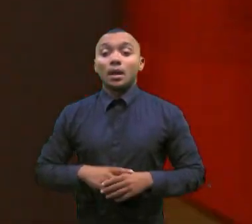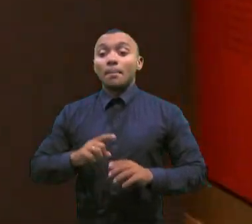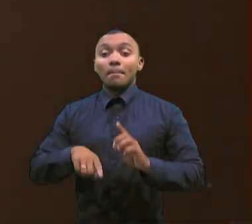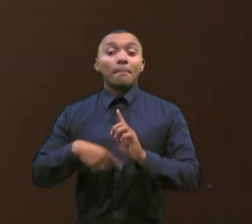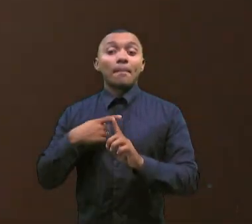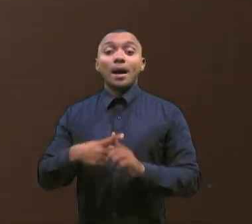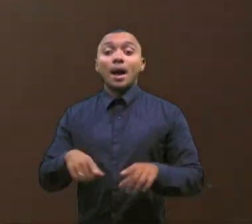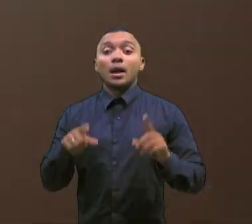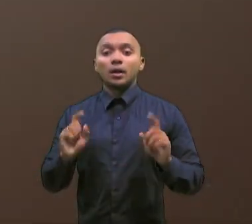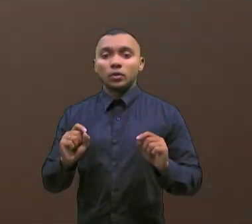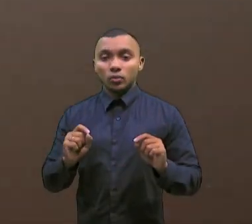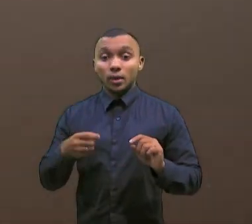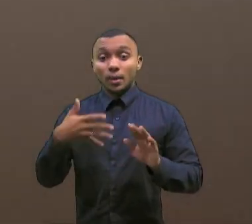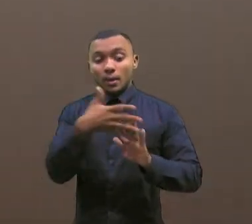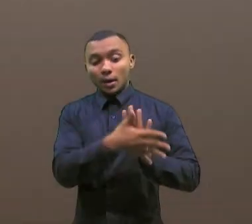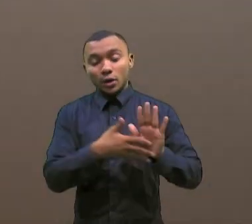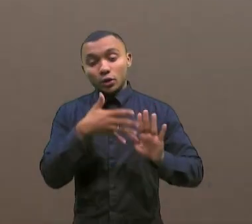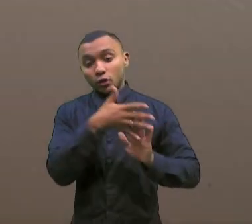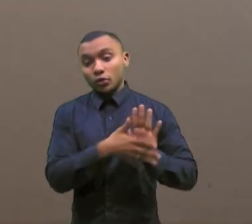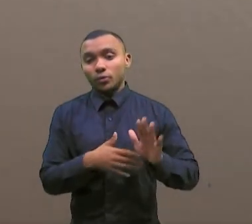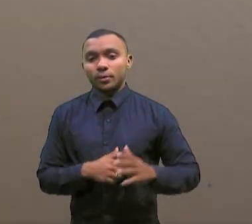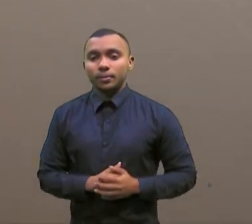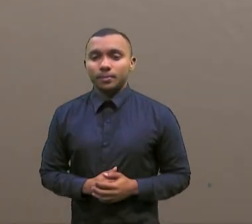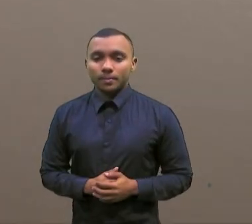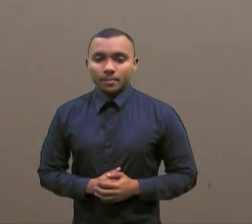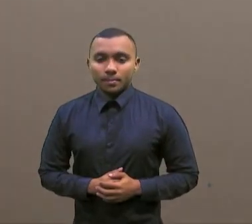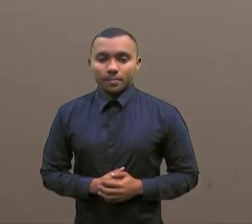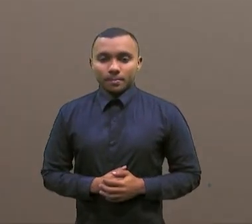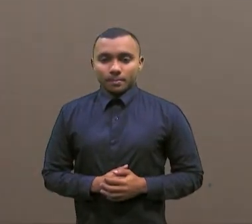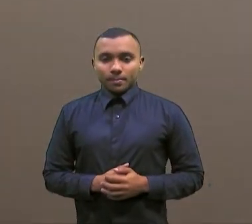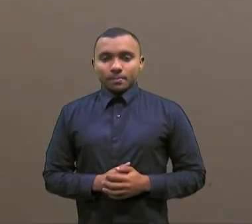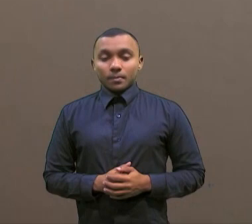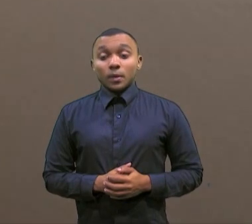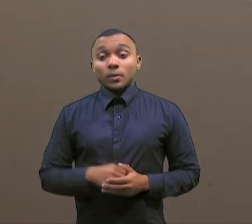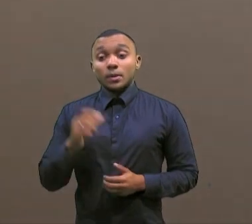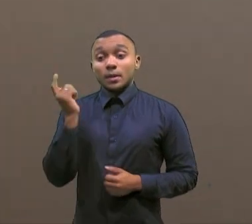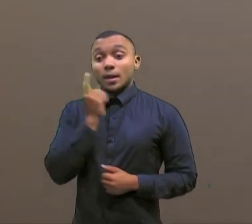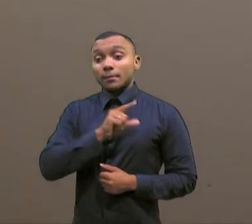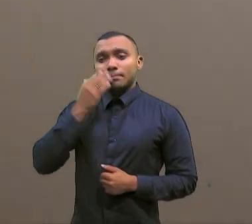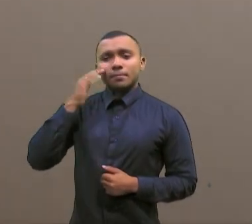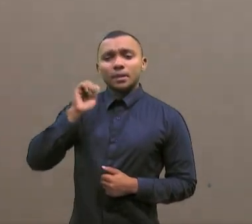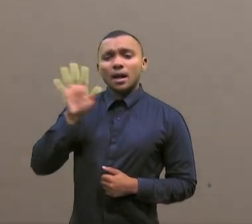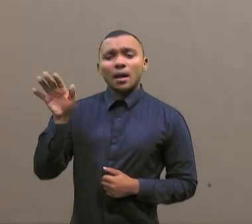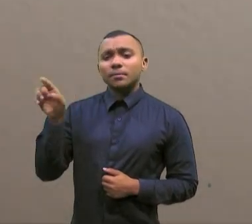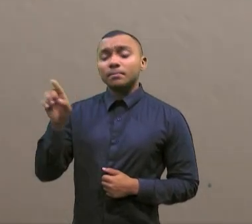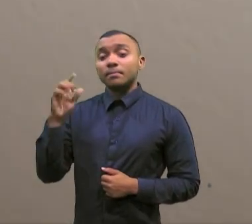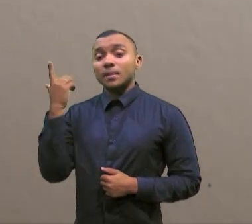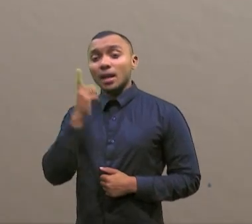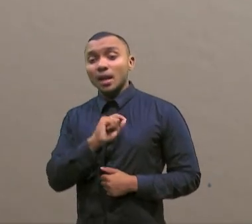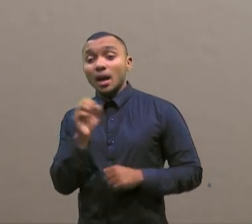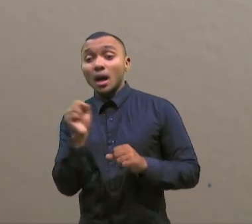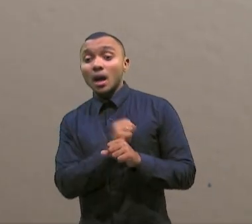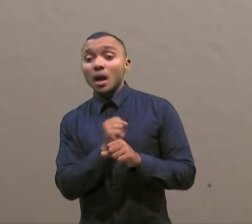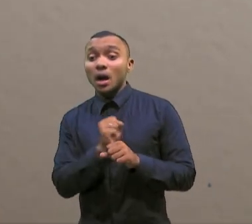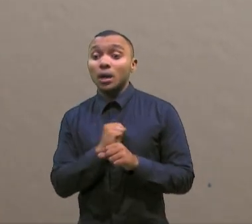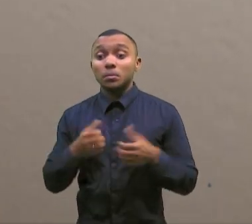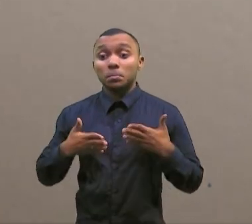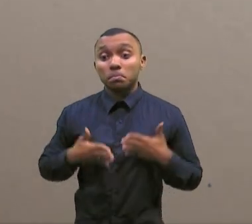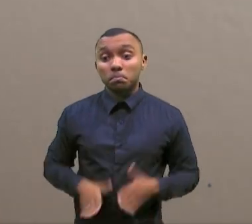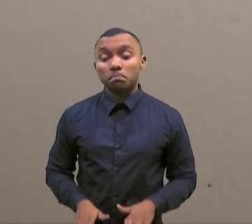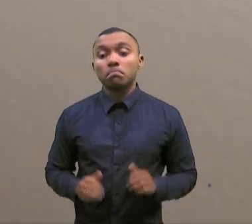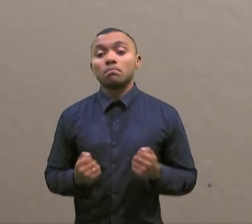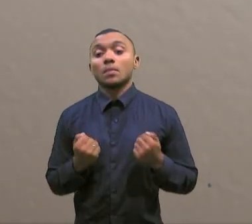são bem Isso. explicativos, né? São as mini bios, né? Na verdade, a gente pode compreender quem é esse artista, o ano que ele nasceu,